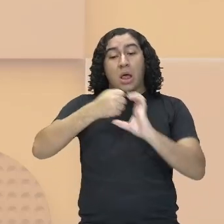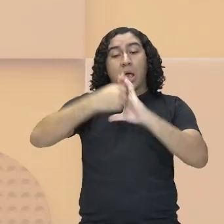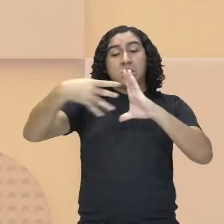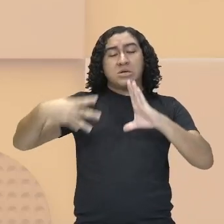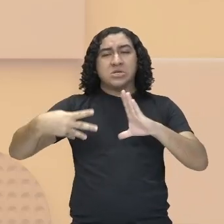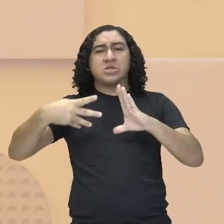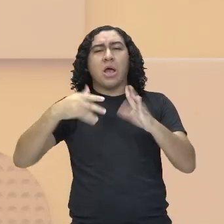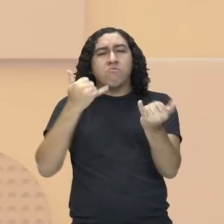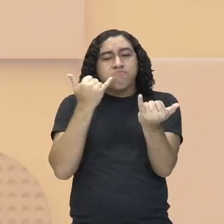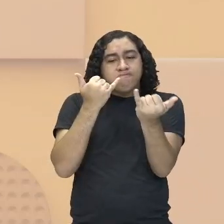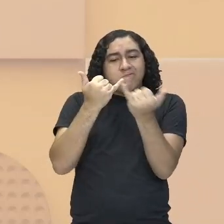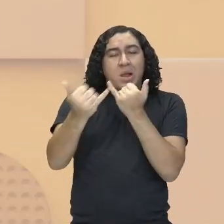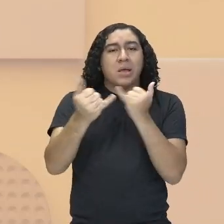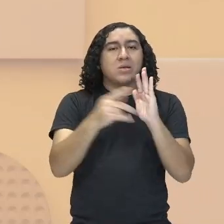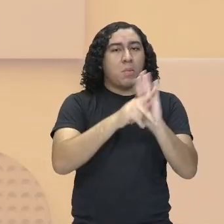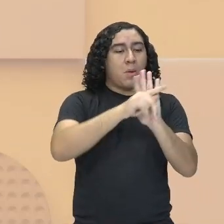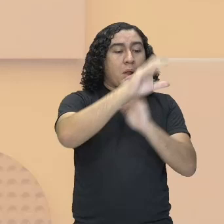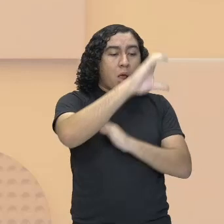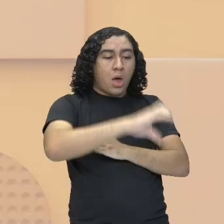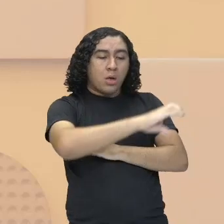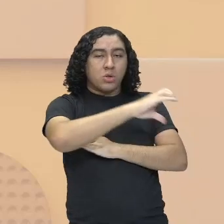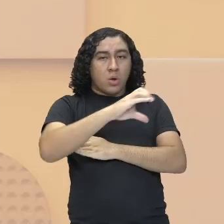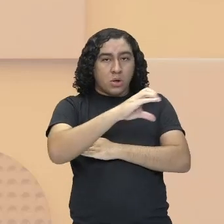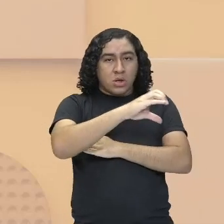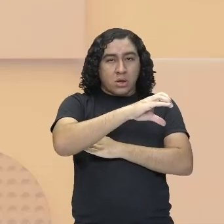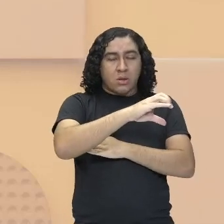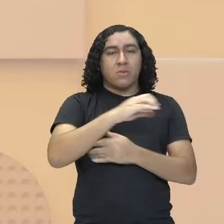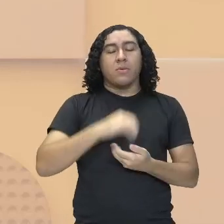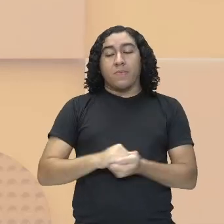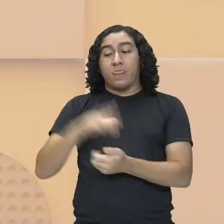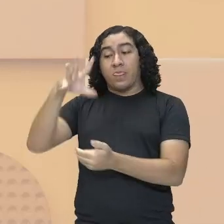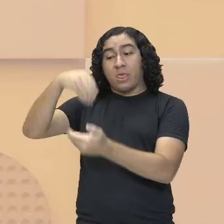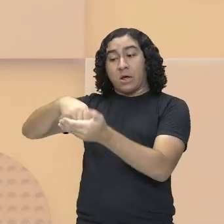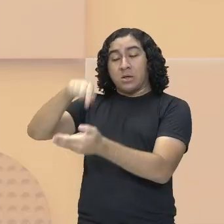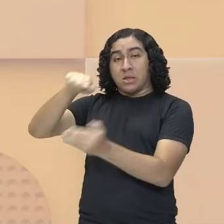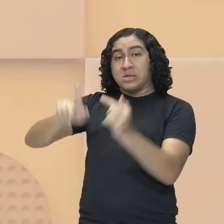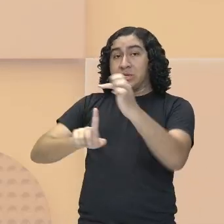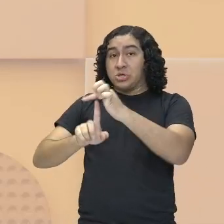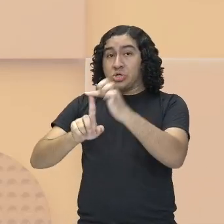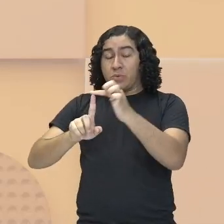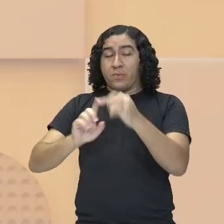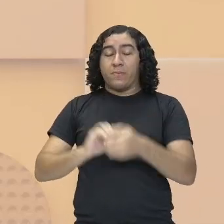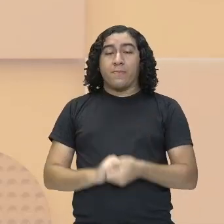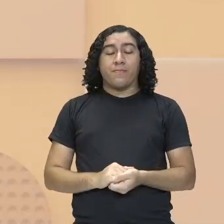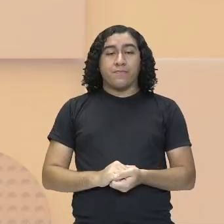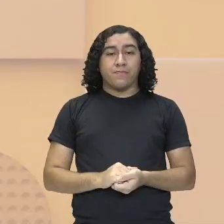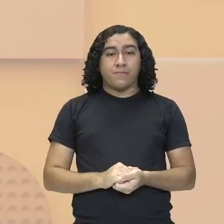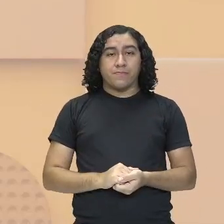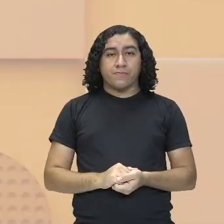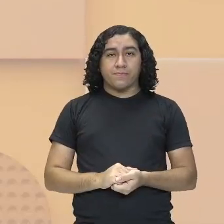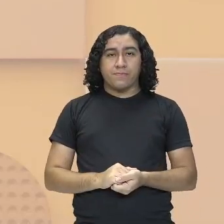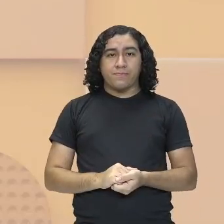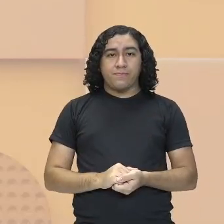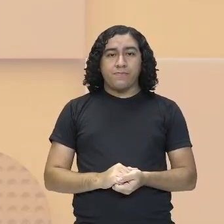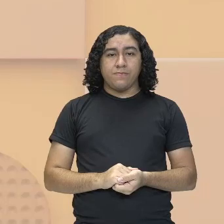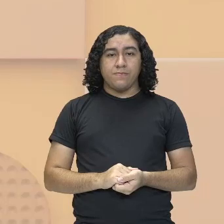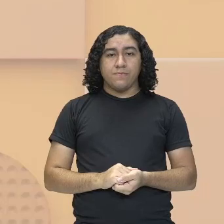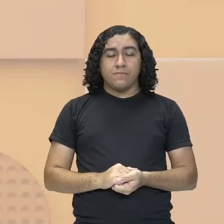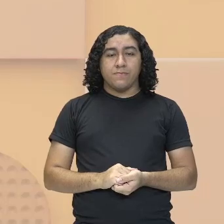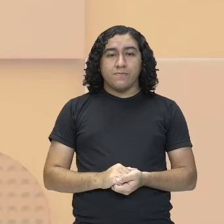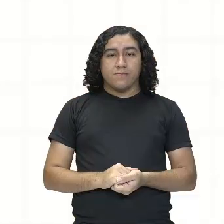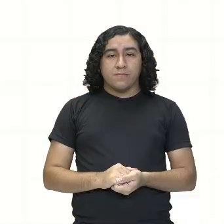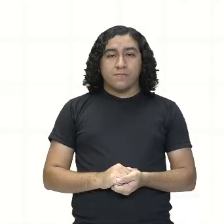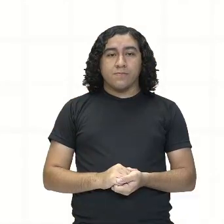características ainda católicas dentro da Igreja Anglicana, ok? Estado se apropria de terras